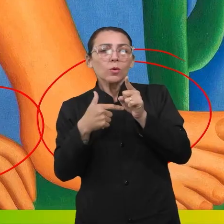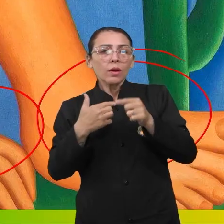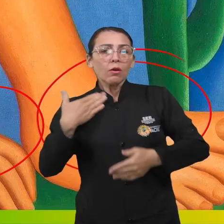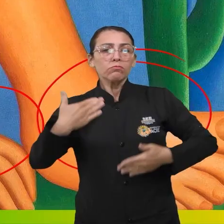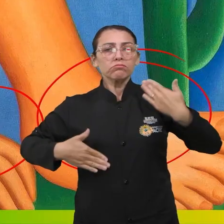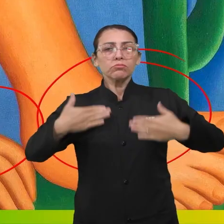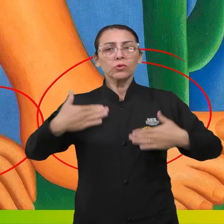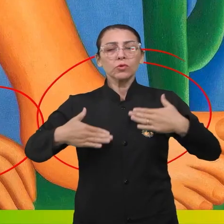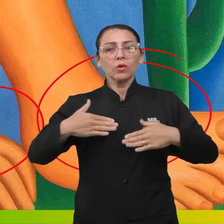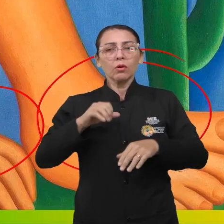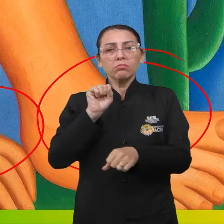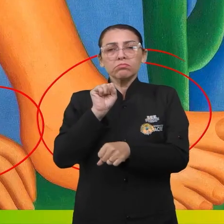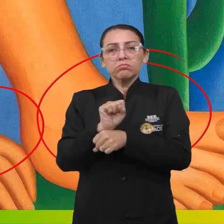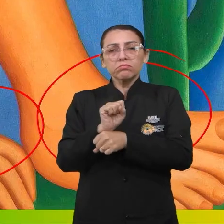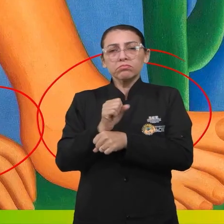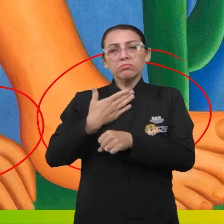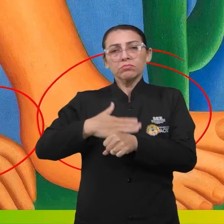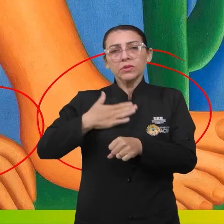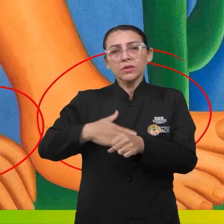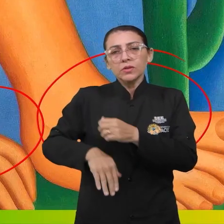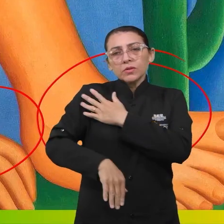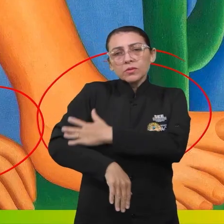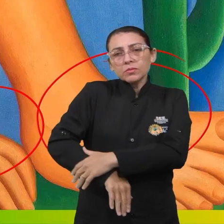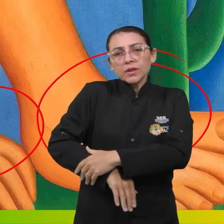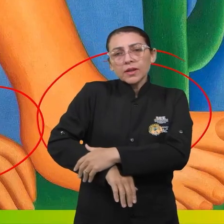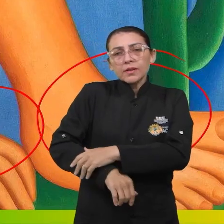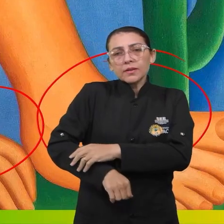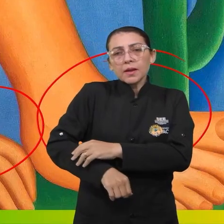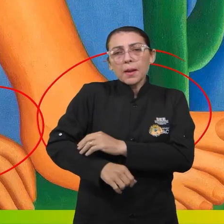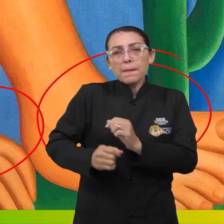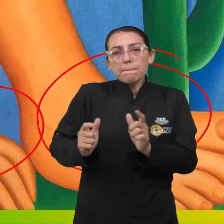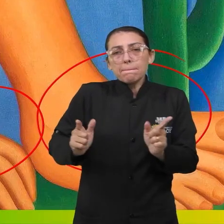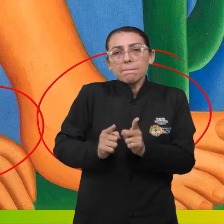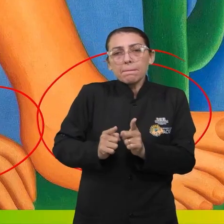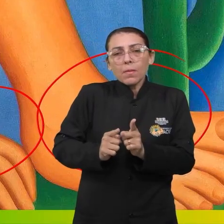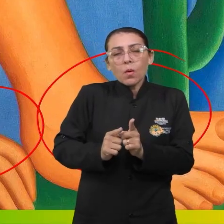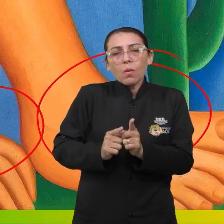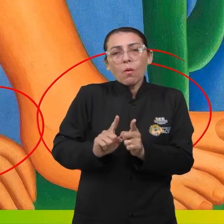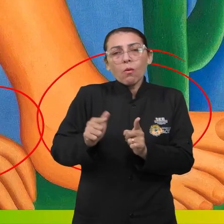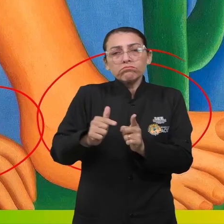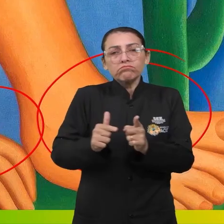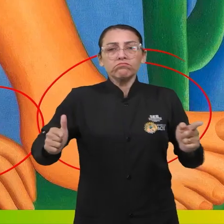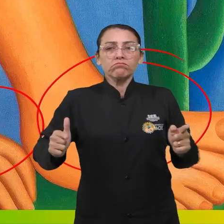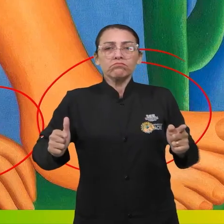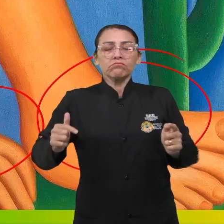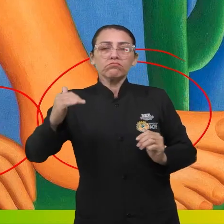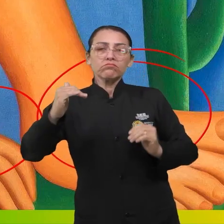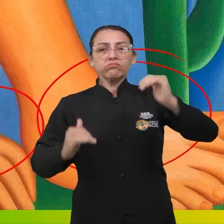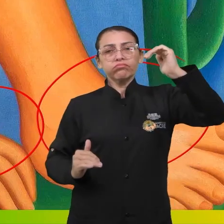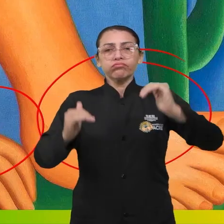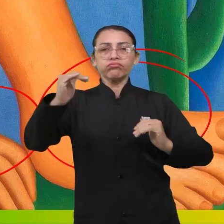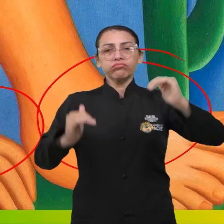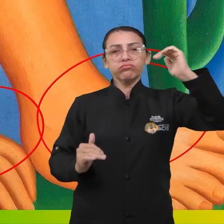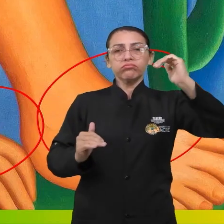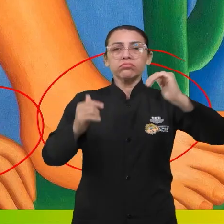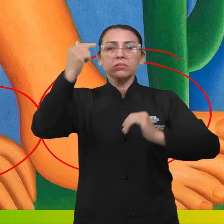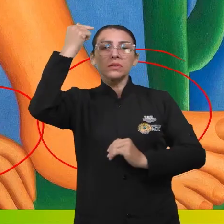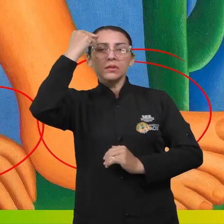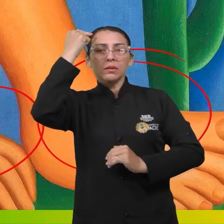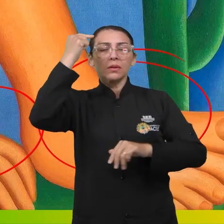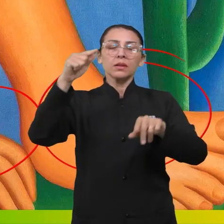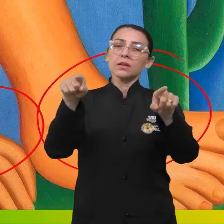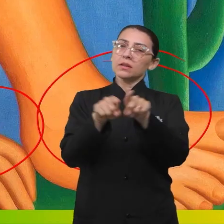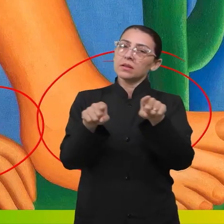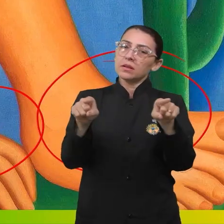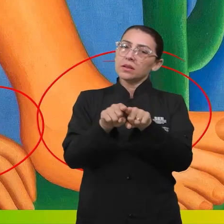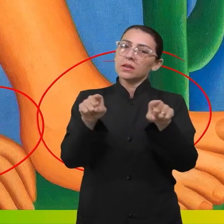sobre um dos braços, que também é menor que o outro. Então ela traz aí uma desproporção do pensamento, uma forma também